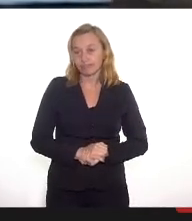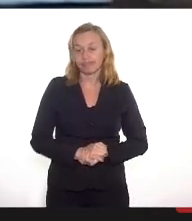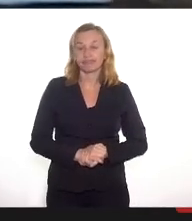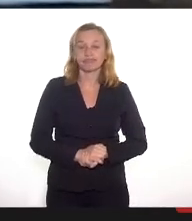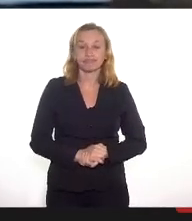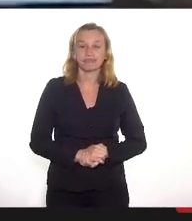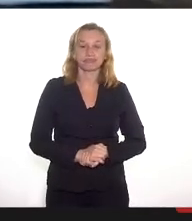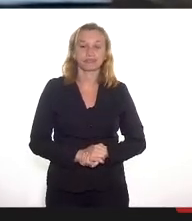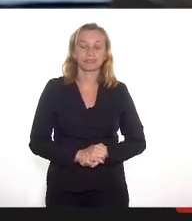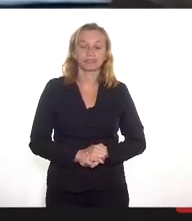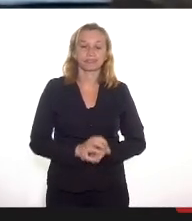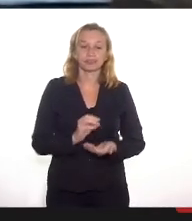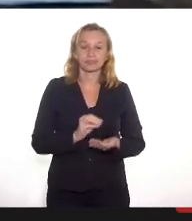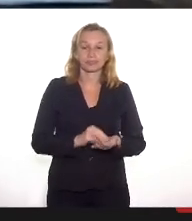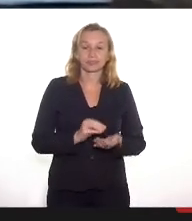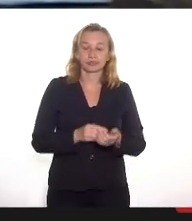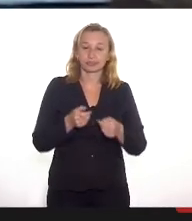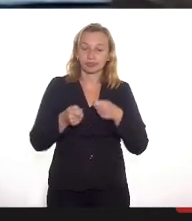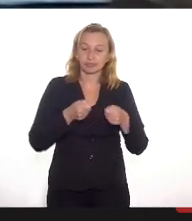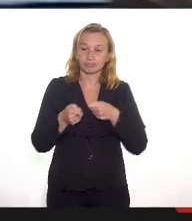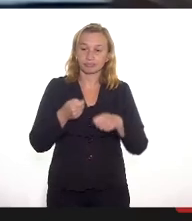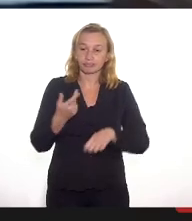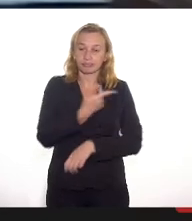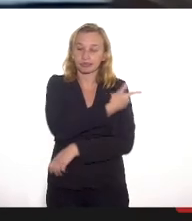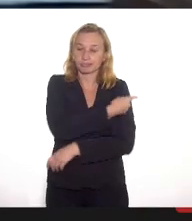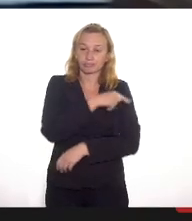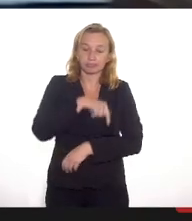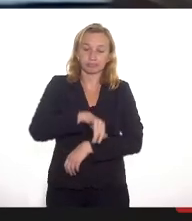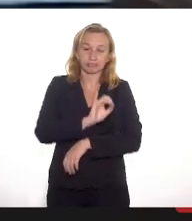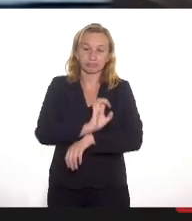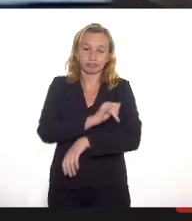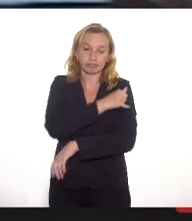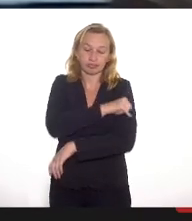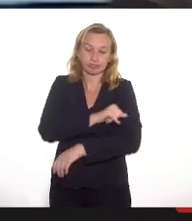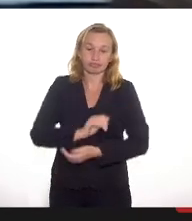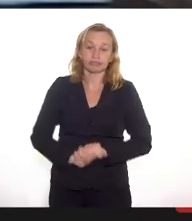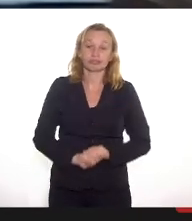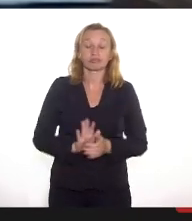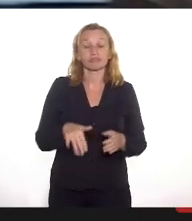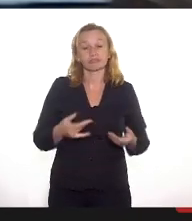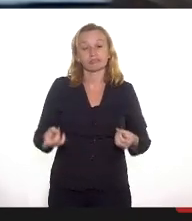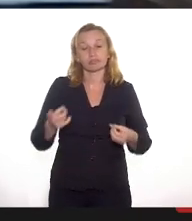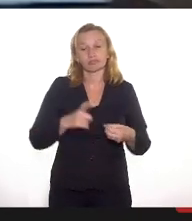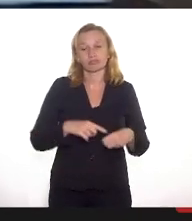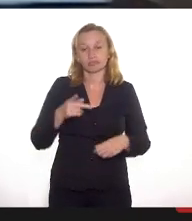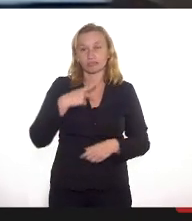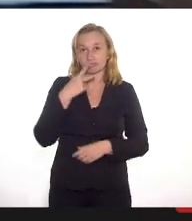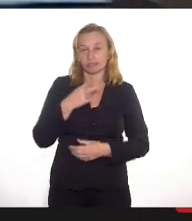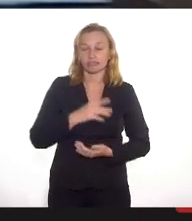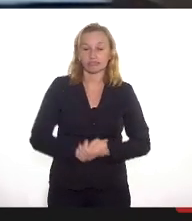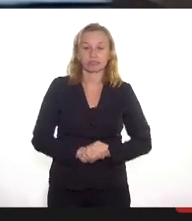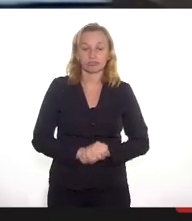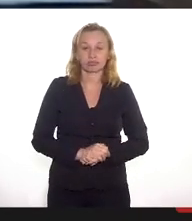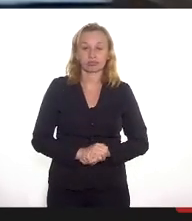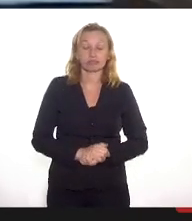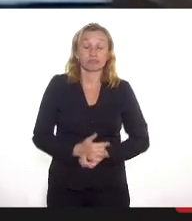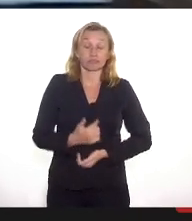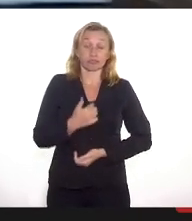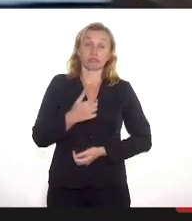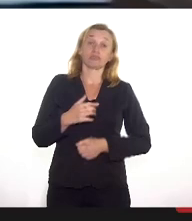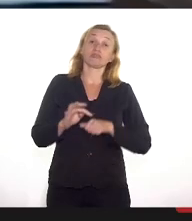total de controle no processo de vacinação contra corrigir aqui nos Estados Unidos o melhor volto a dizer eu